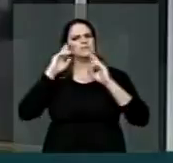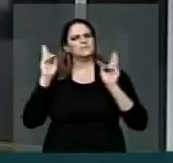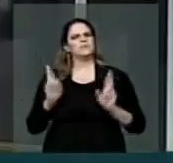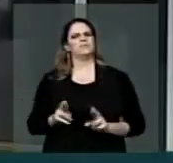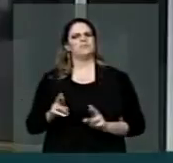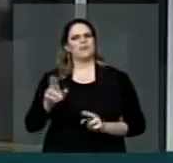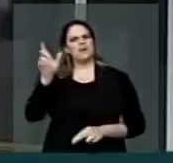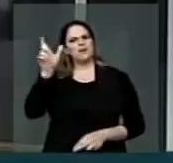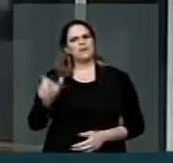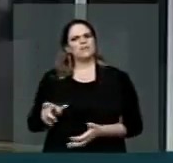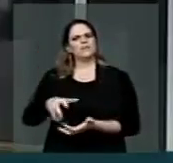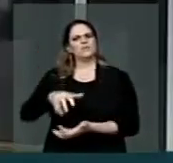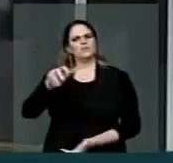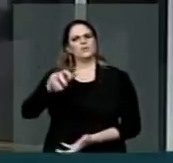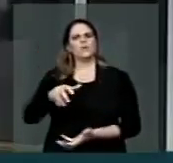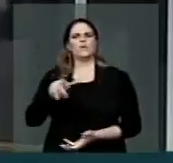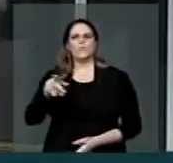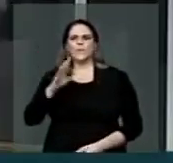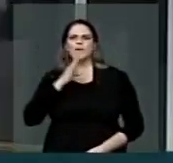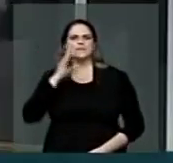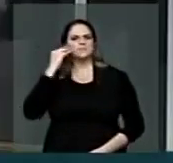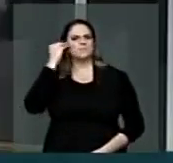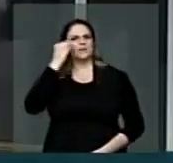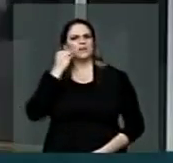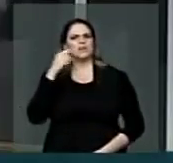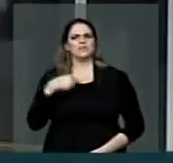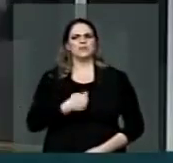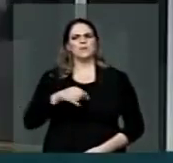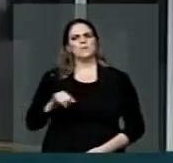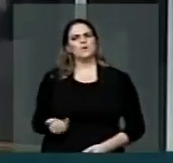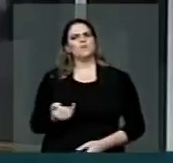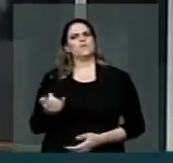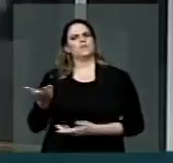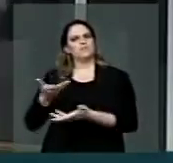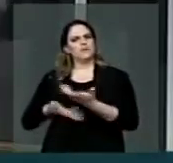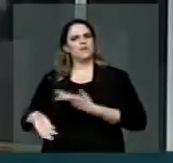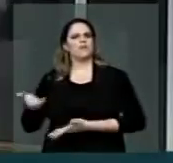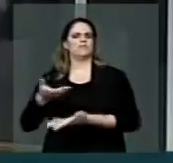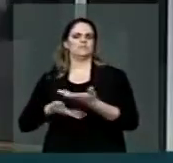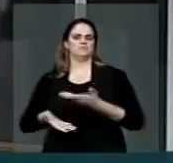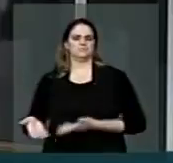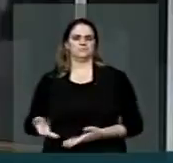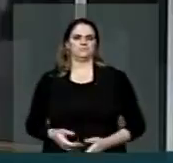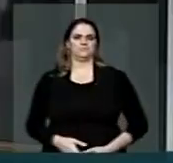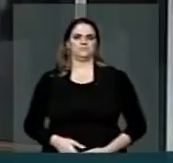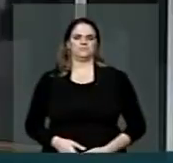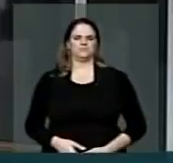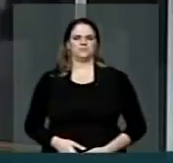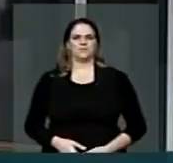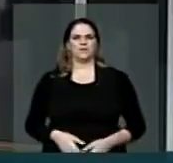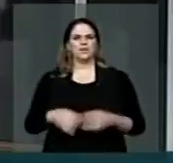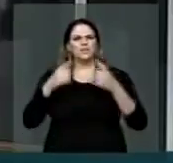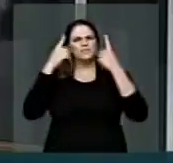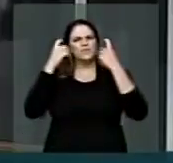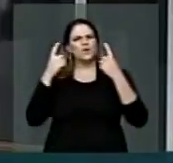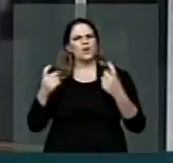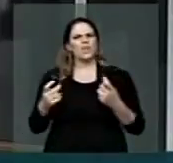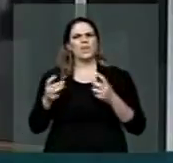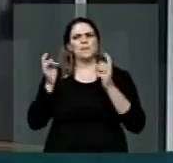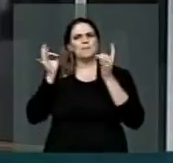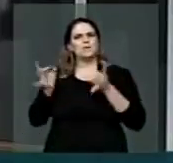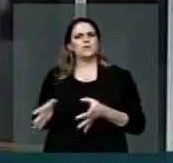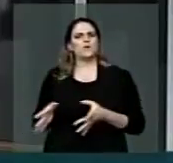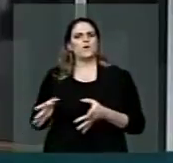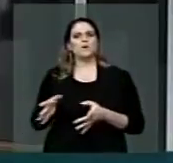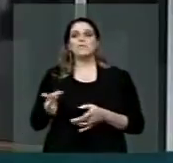pessoas seja absorvido por todos. Para concluir, presidente, por favor. A violência e o abandono são praticamente invisíveis,